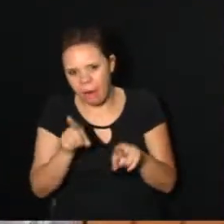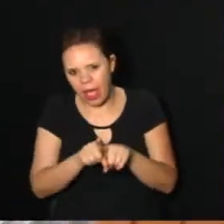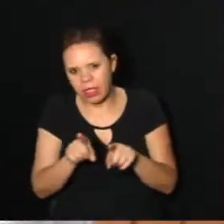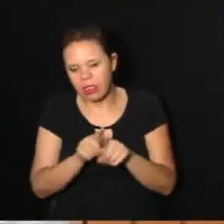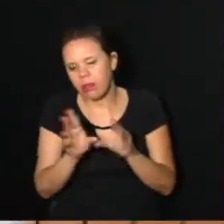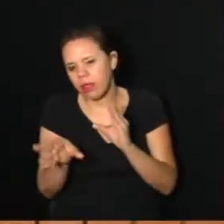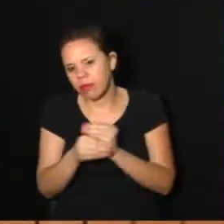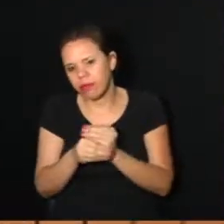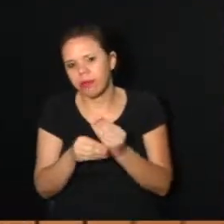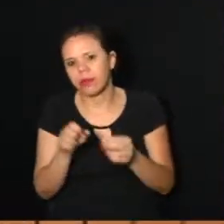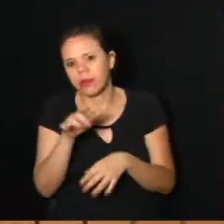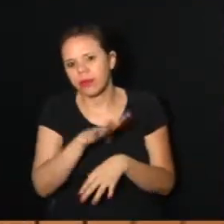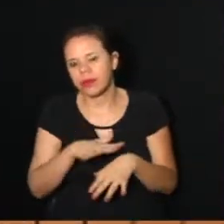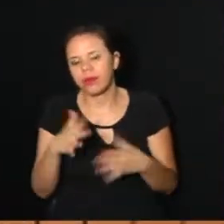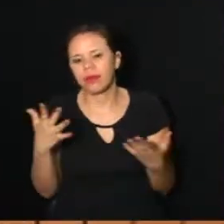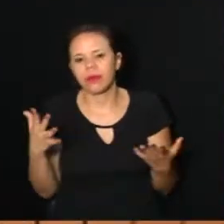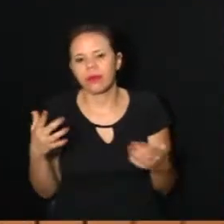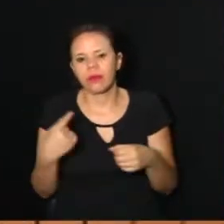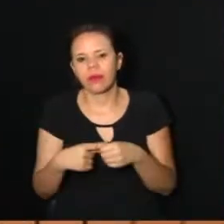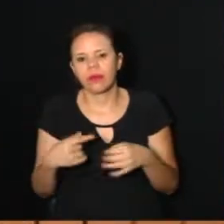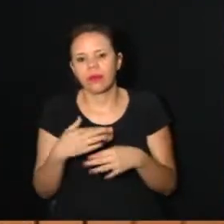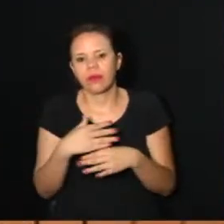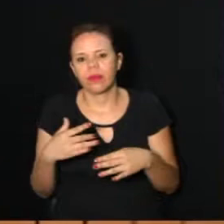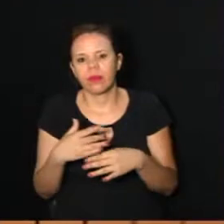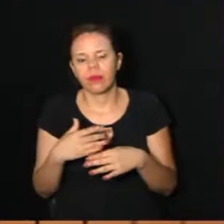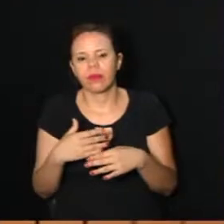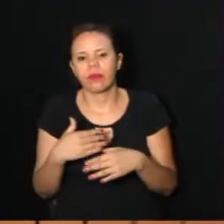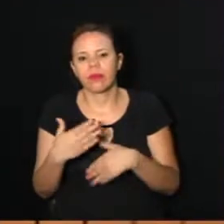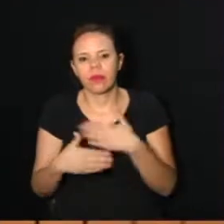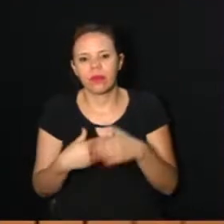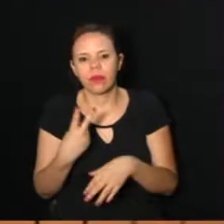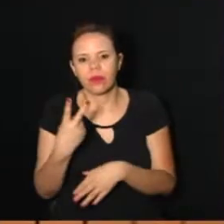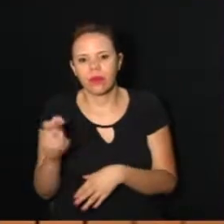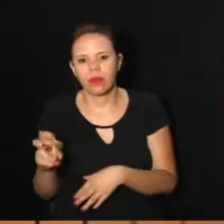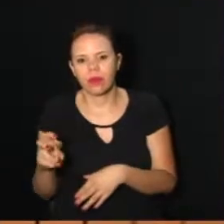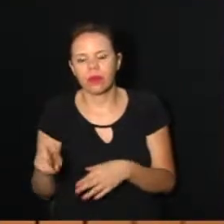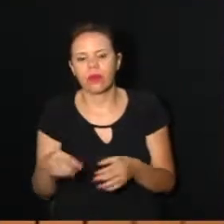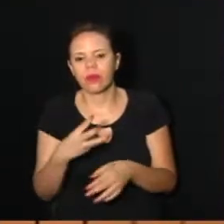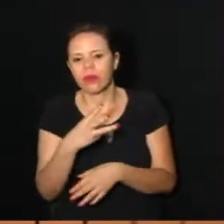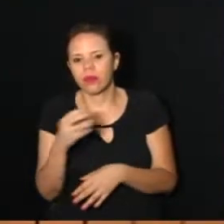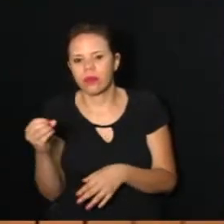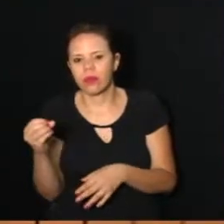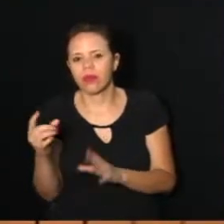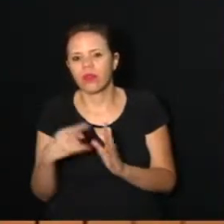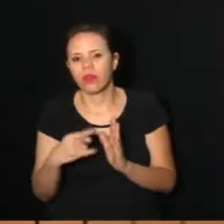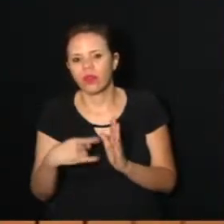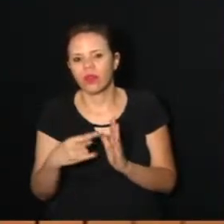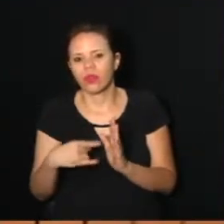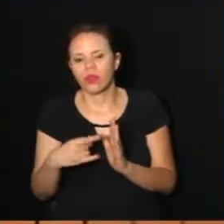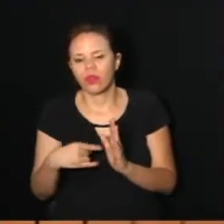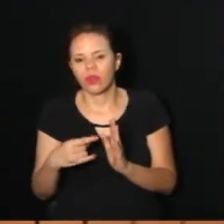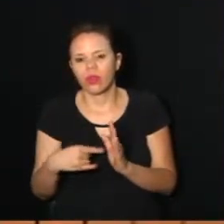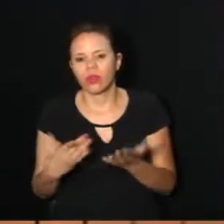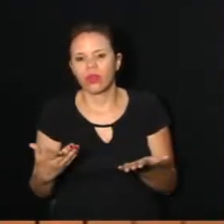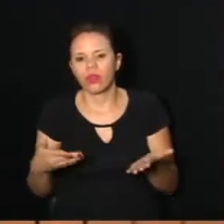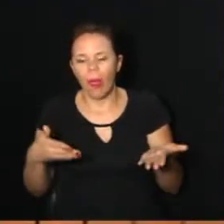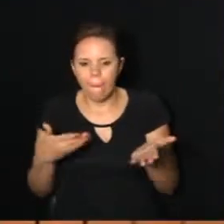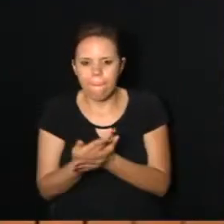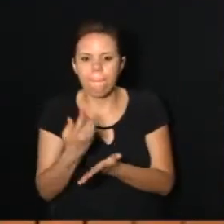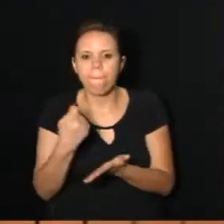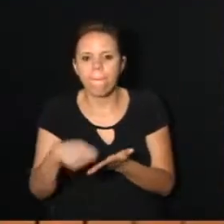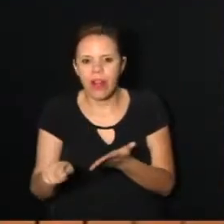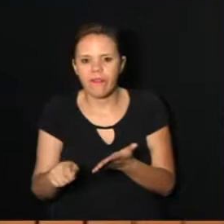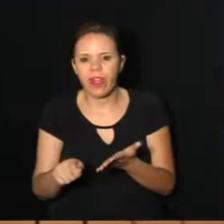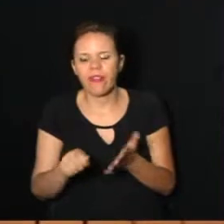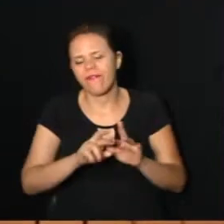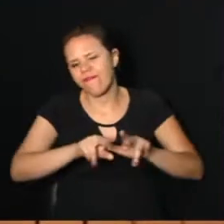dizer, em linhas gerais, o município deve ter criado a ordem de 25 a 30 documentos para o licenciamento de vários tipos